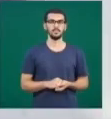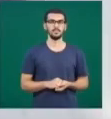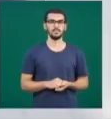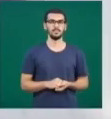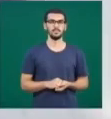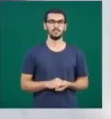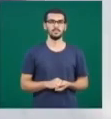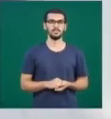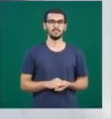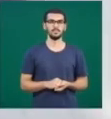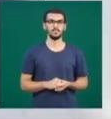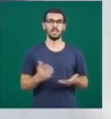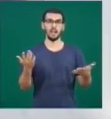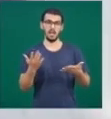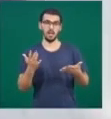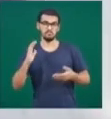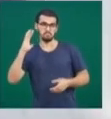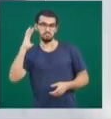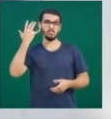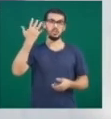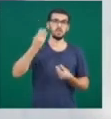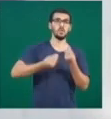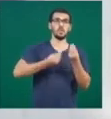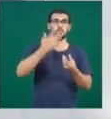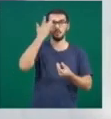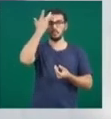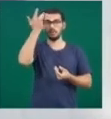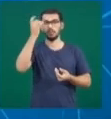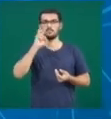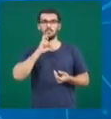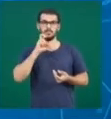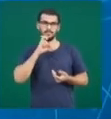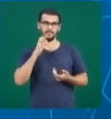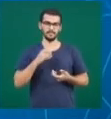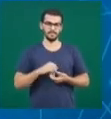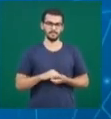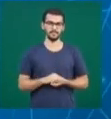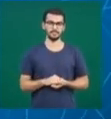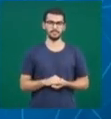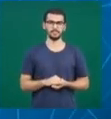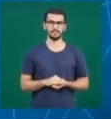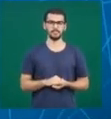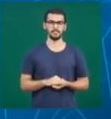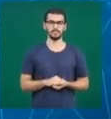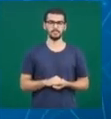E agora vamos à previsão do tempo para amanhã, quinta-feira.